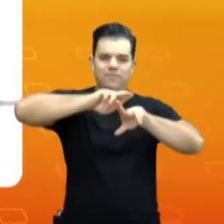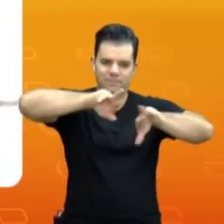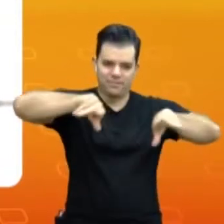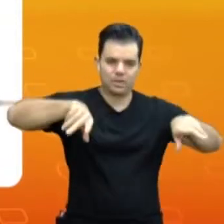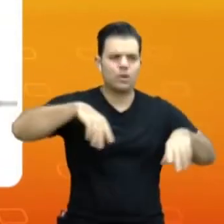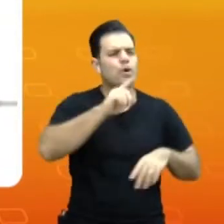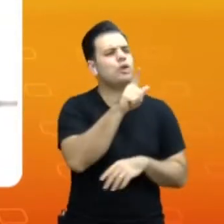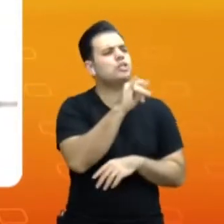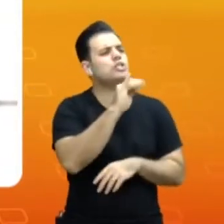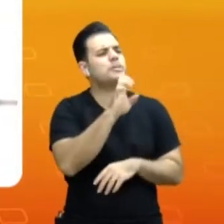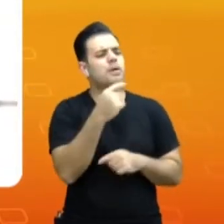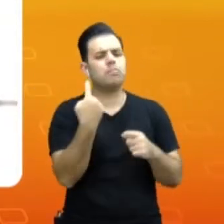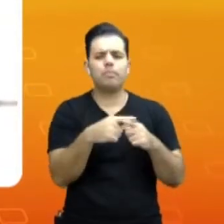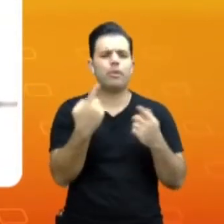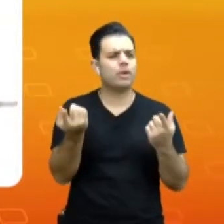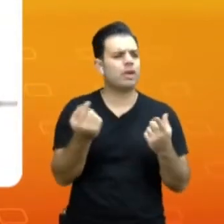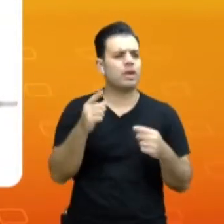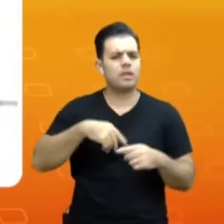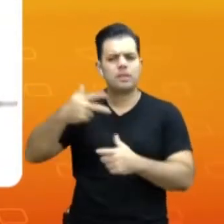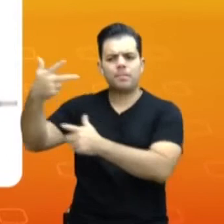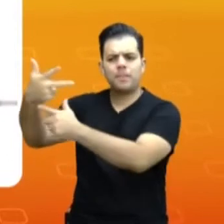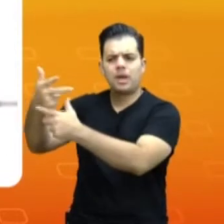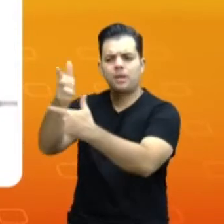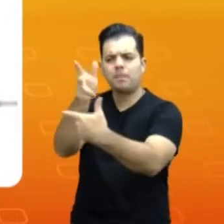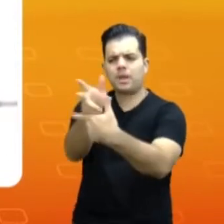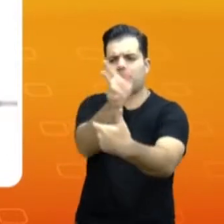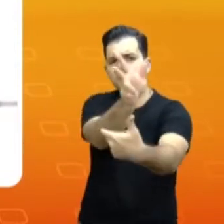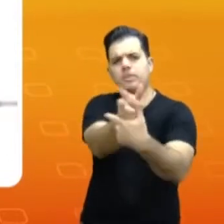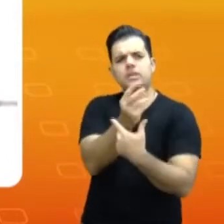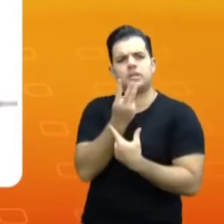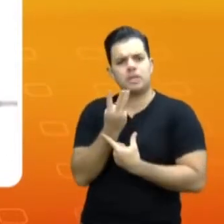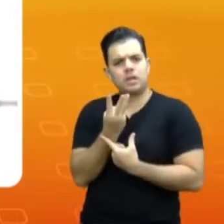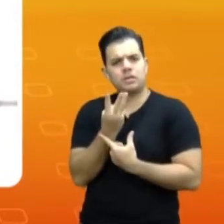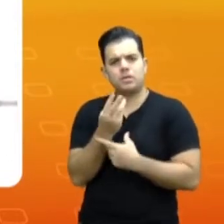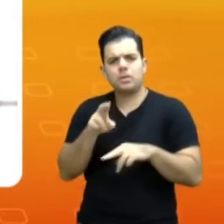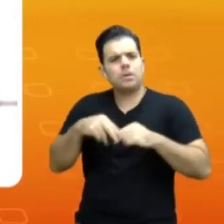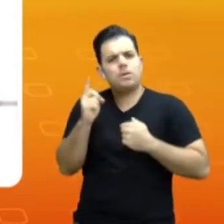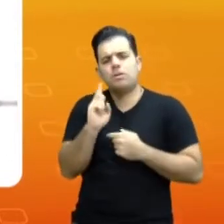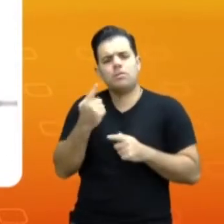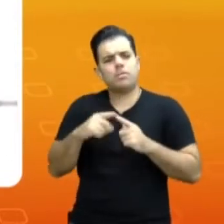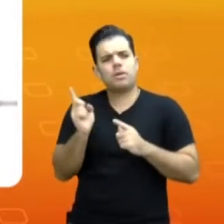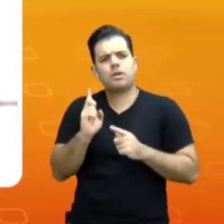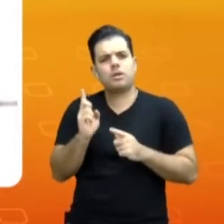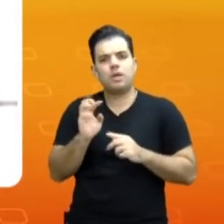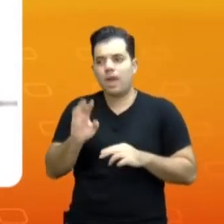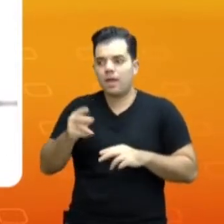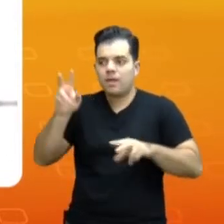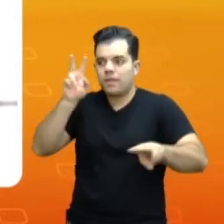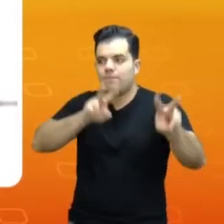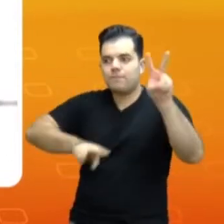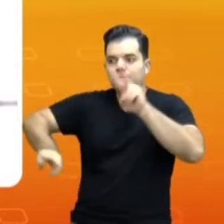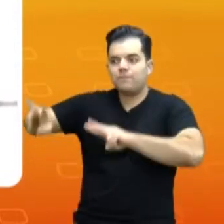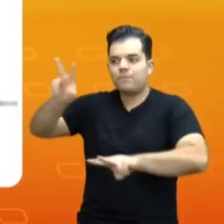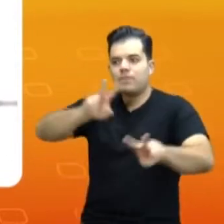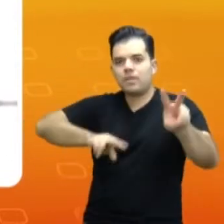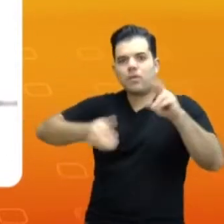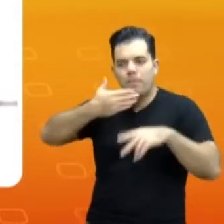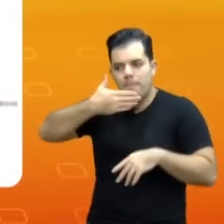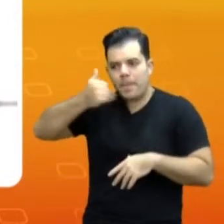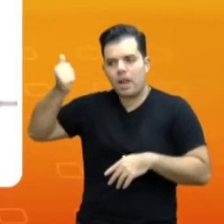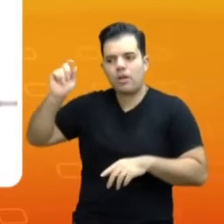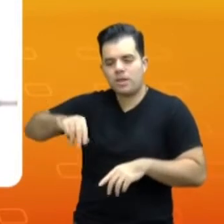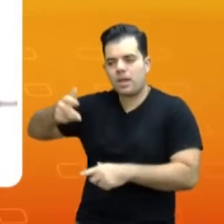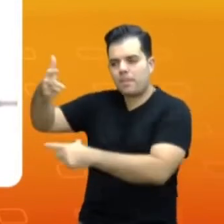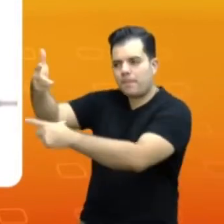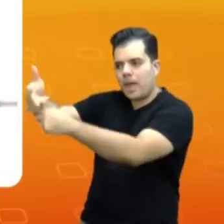falou, Giba, por que não a gente não botar 3 câmeras lá, né, e trazer esse visual da Bahia?